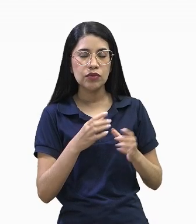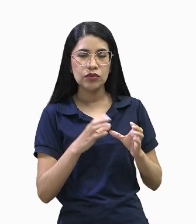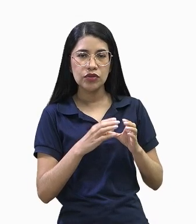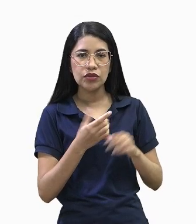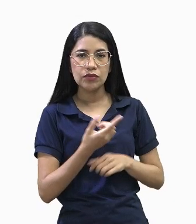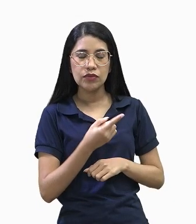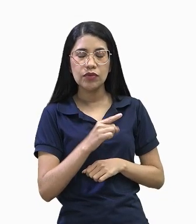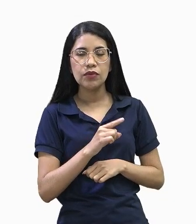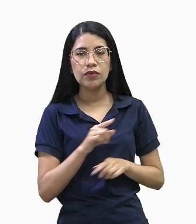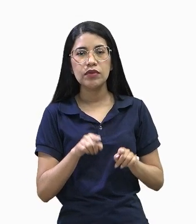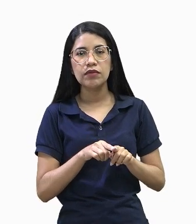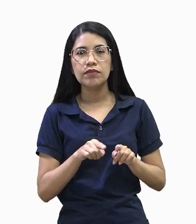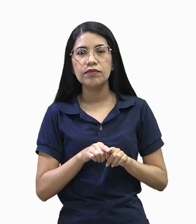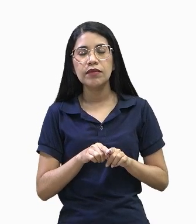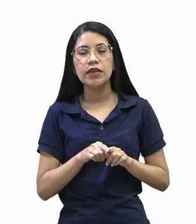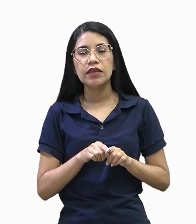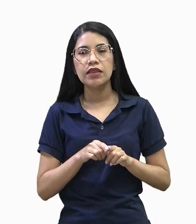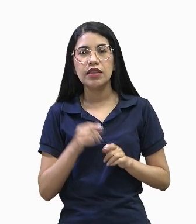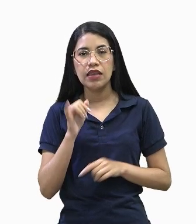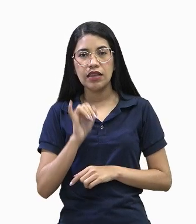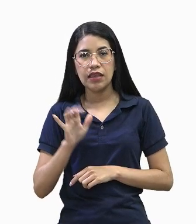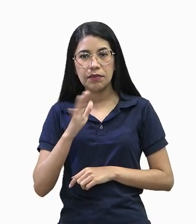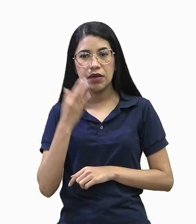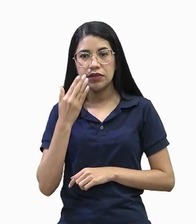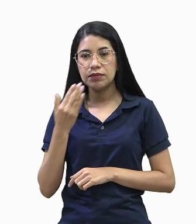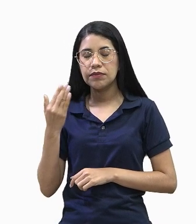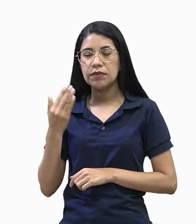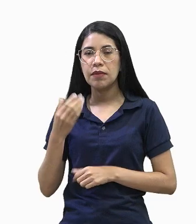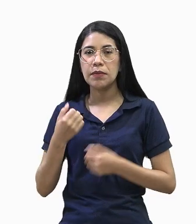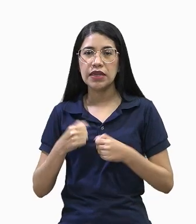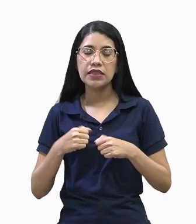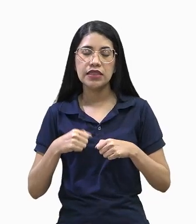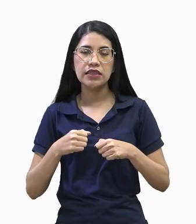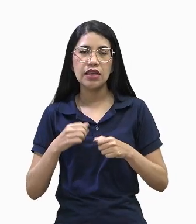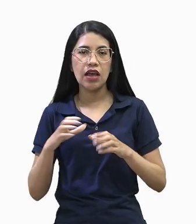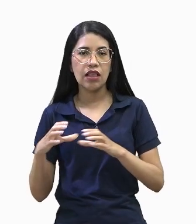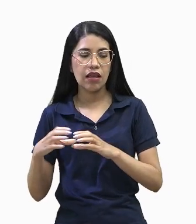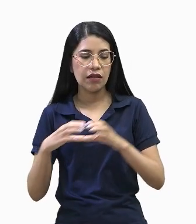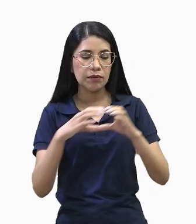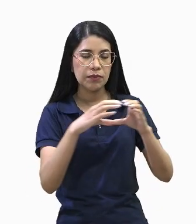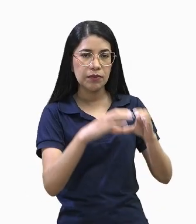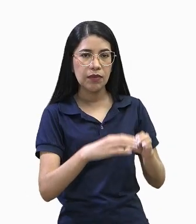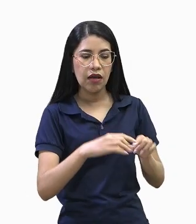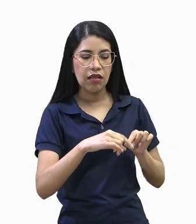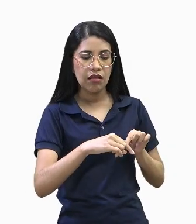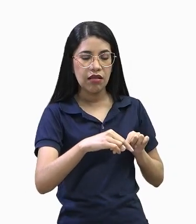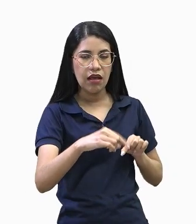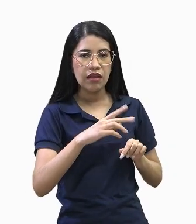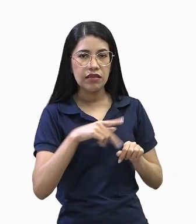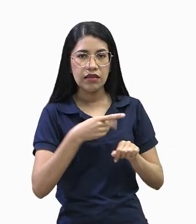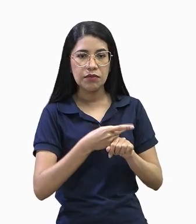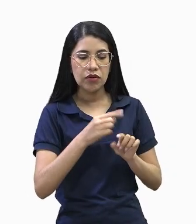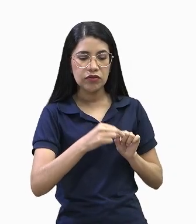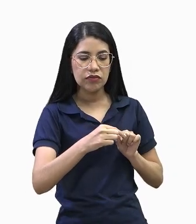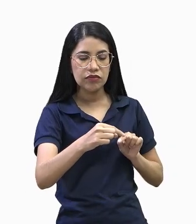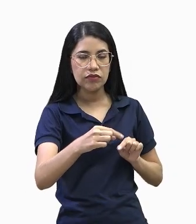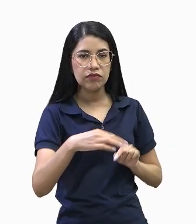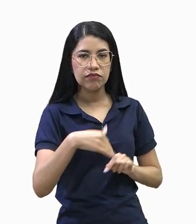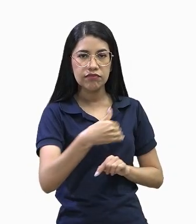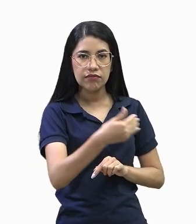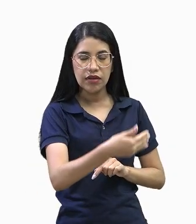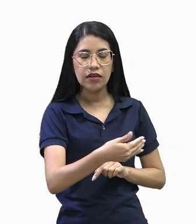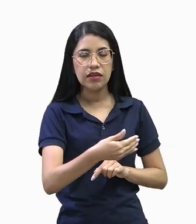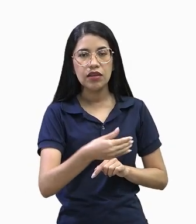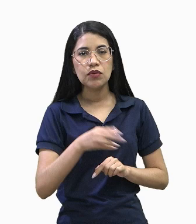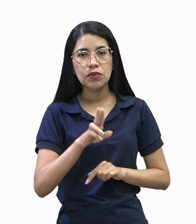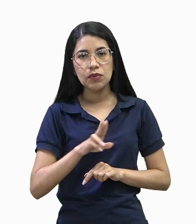imagem. O jogador ele tem que colocar a bola exatamente depois dessa linha de fundo com